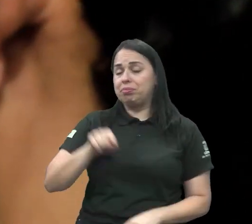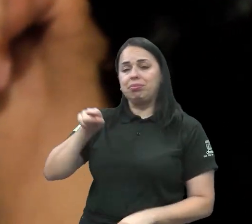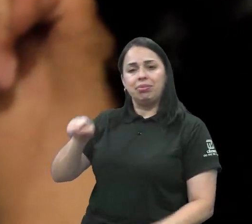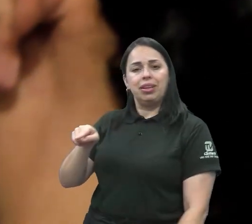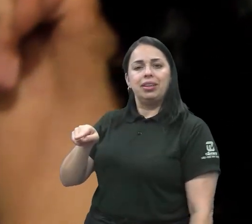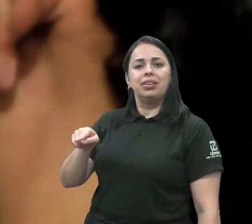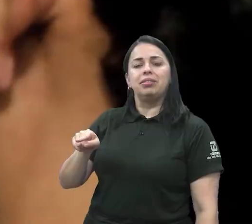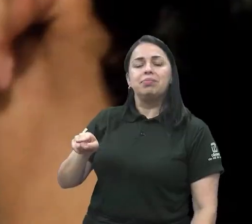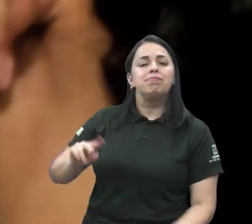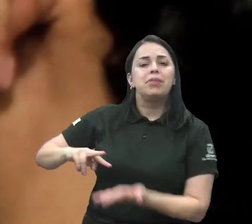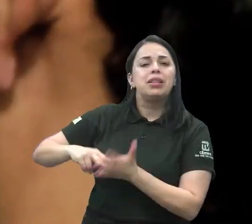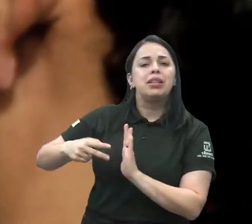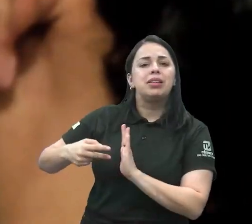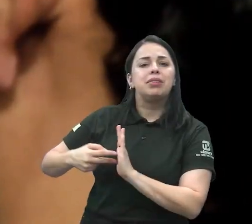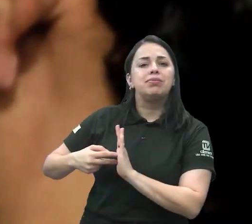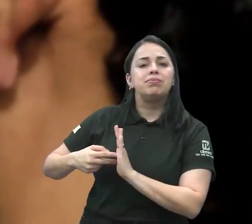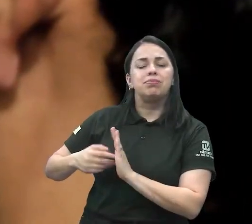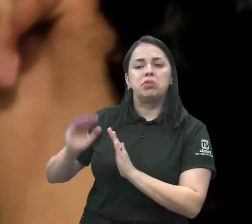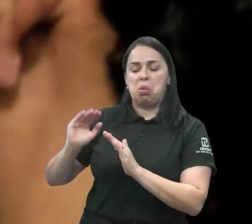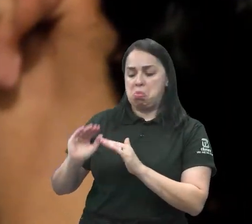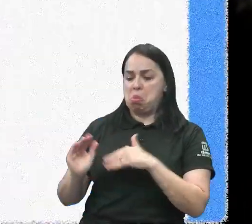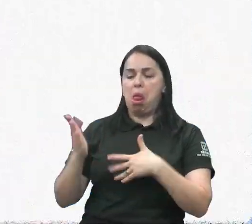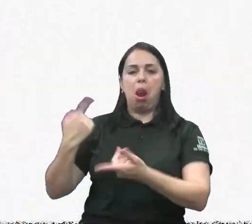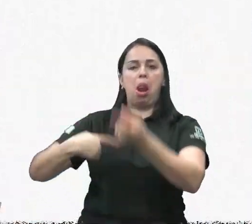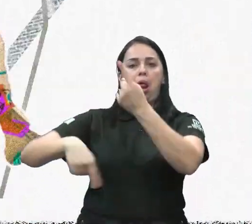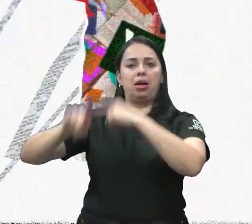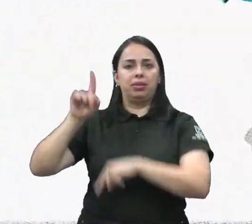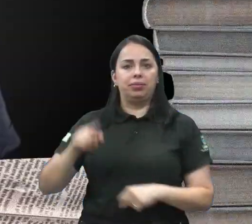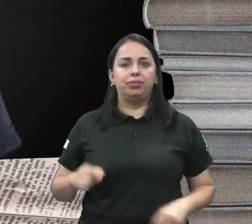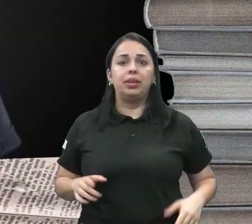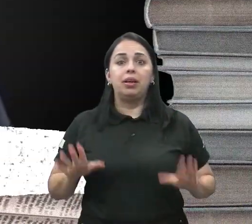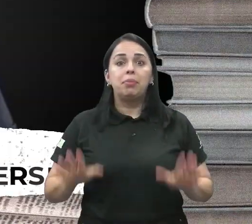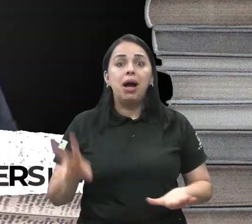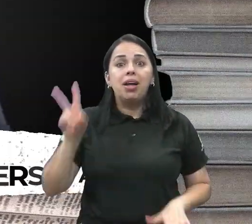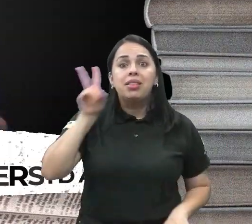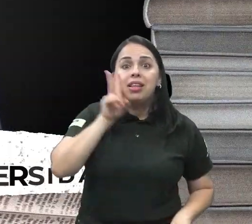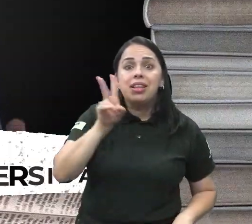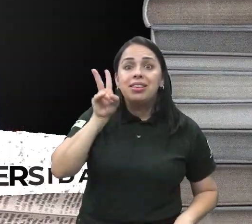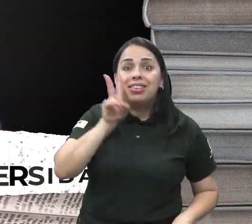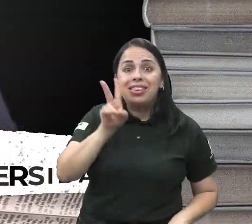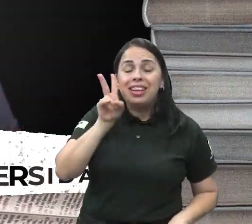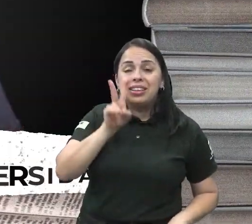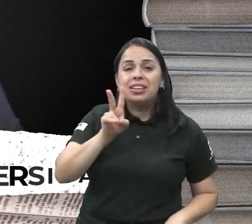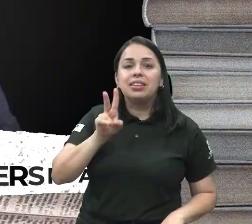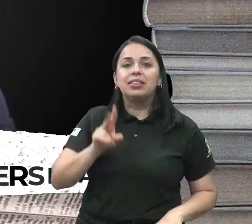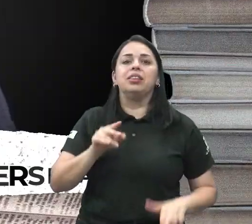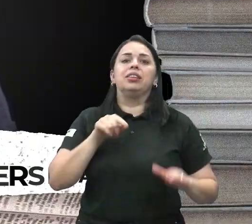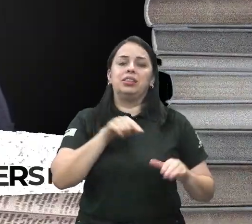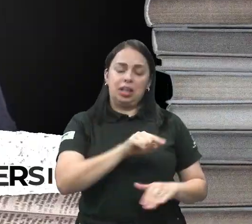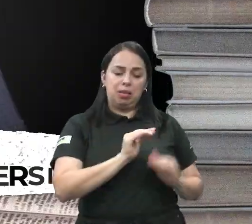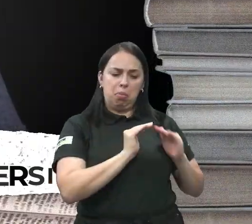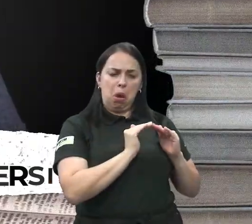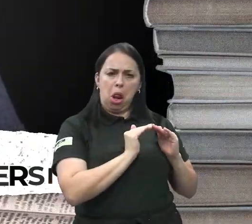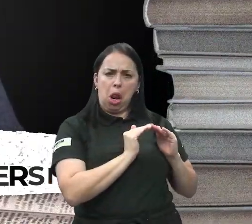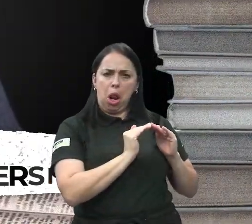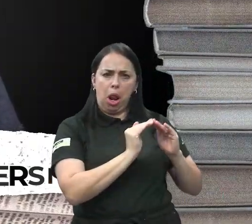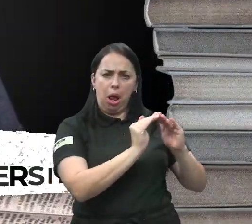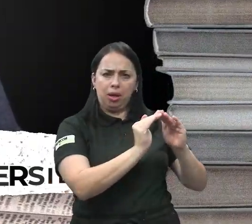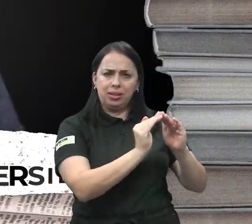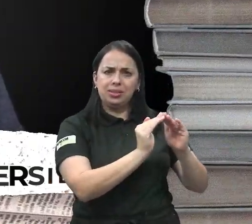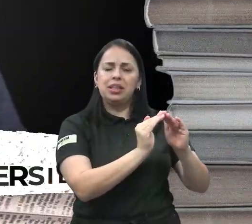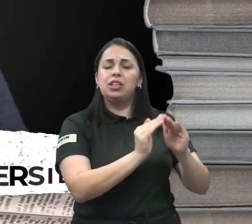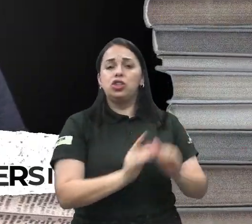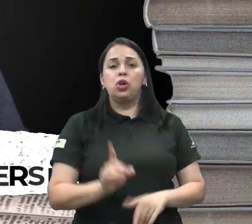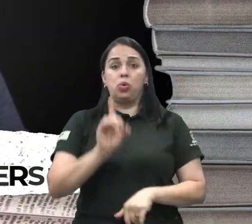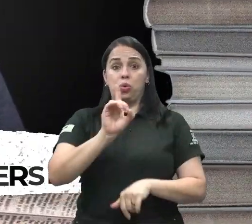o sobrado representa a ascensão da burguesia. Na história, o cortiço São Romão pertencia